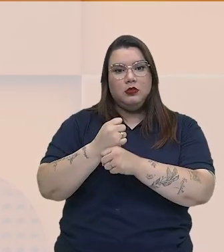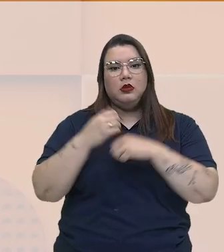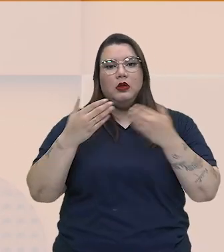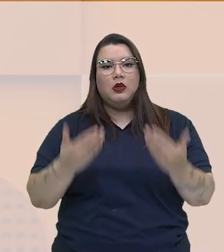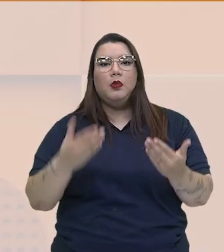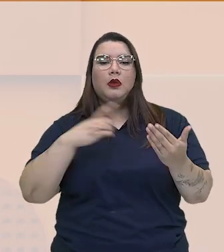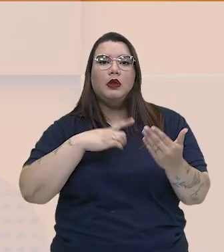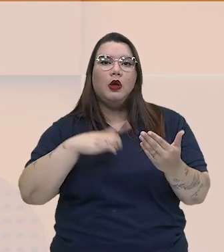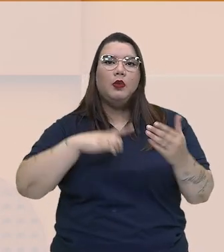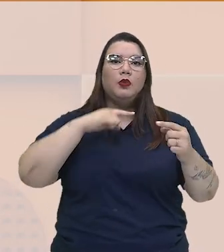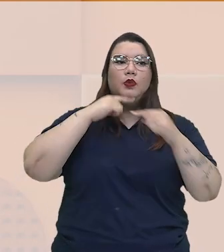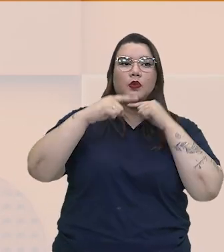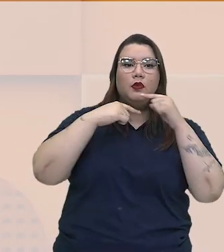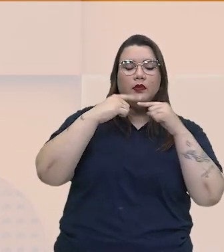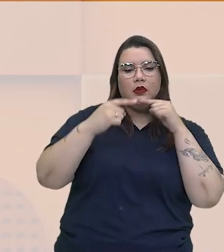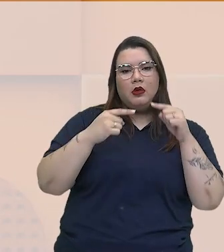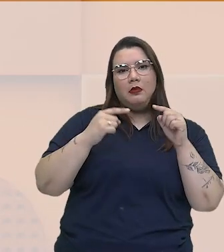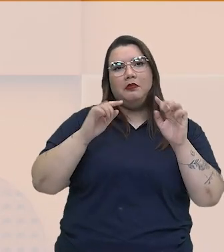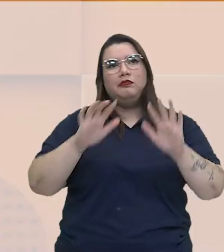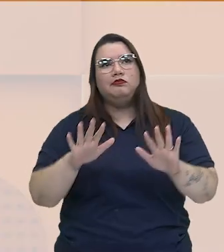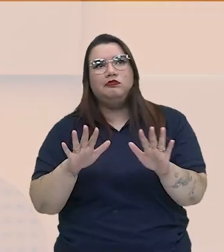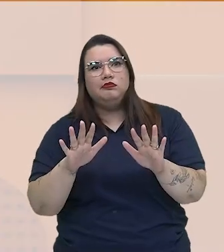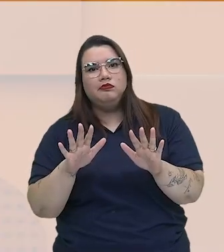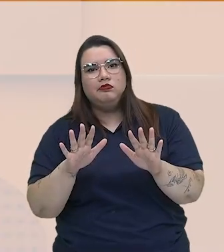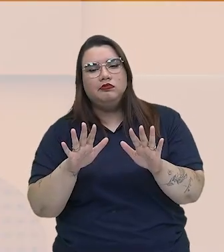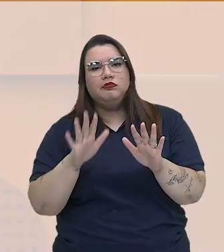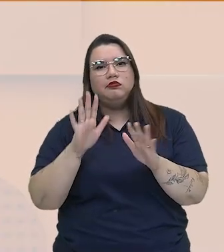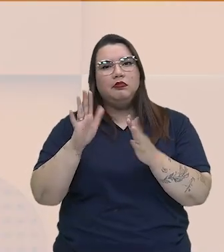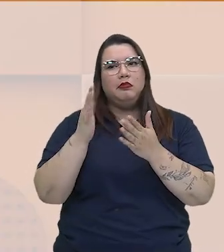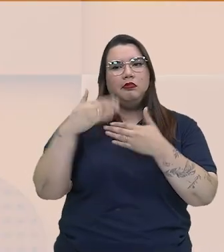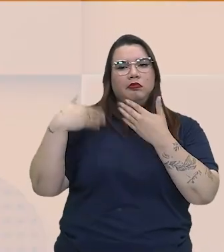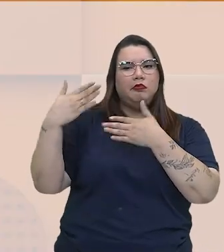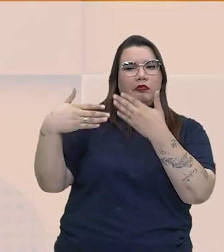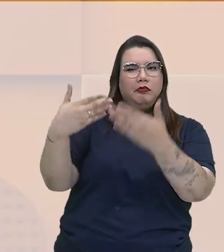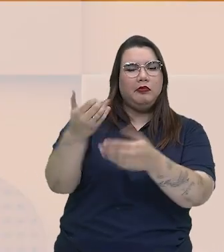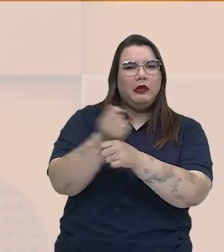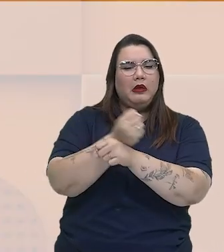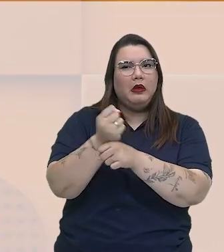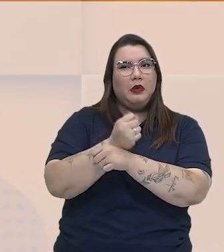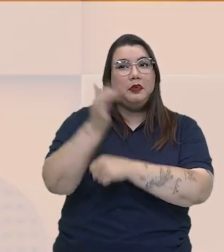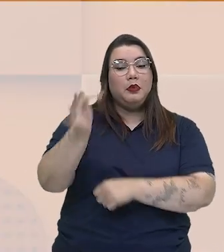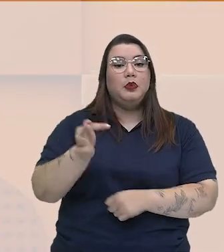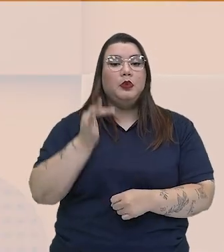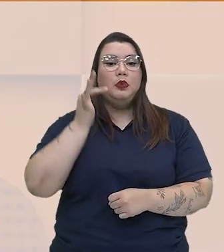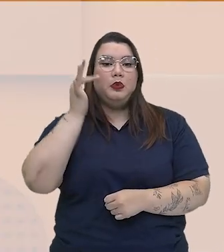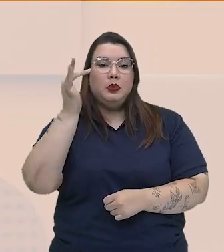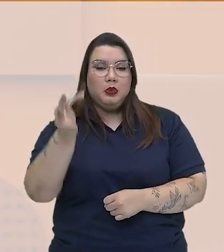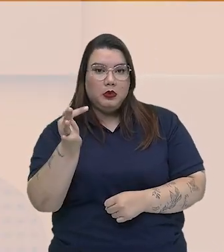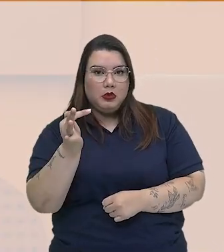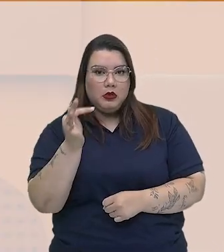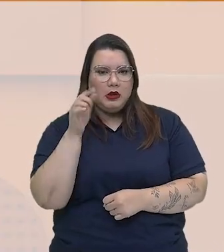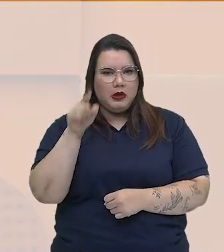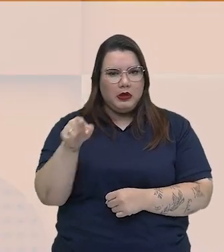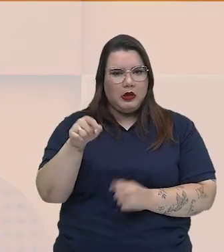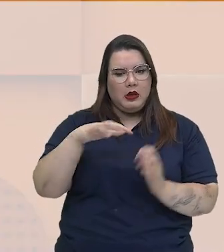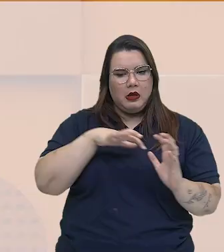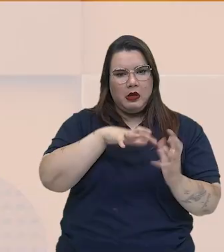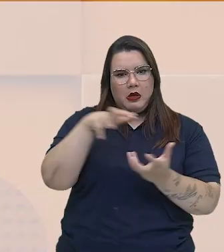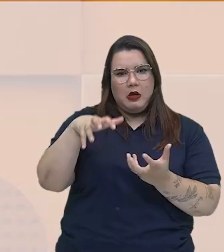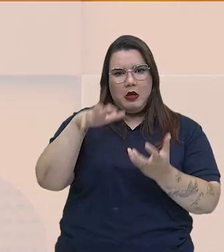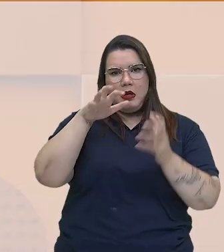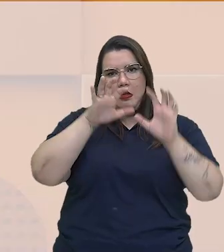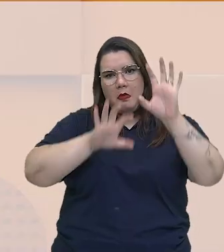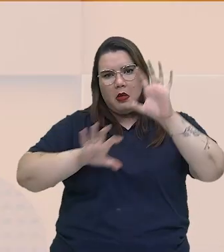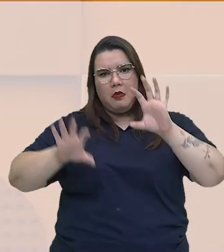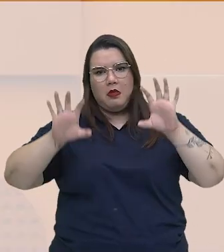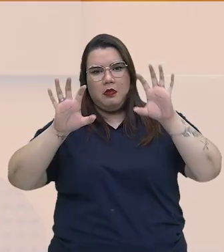aquela dúvida, né, gente? Será que daqui a alguns milhares de anos, será que esses continentes